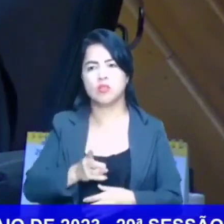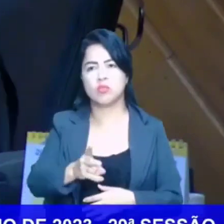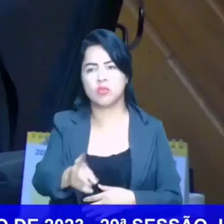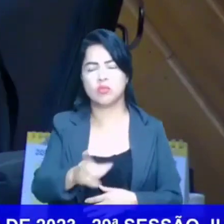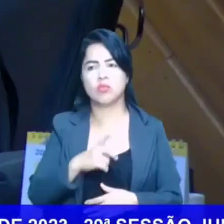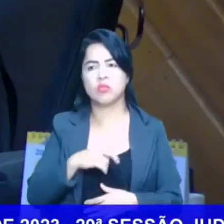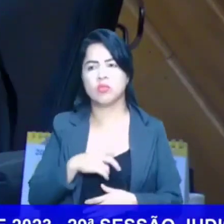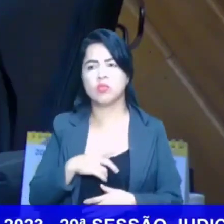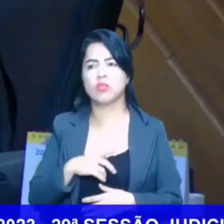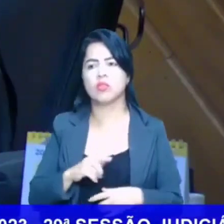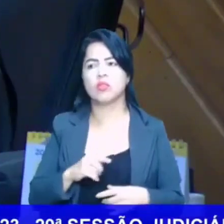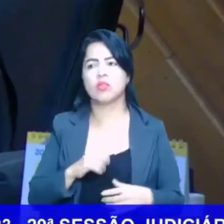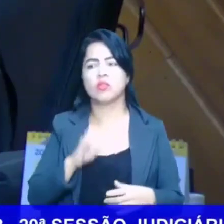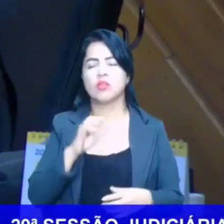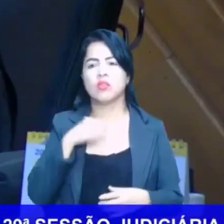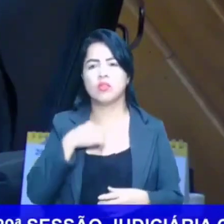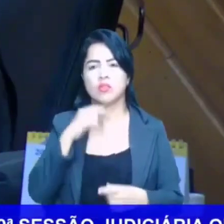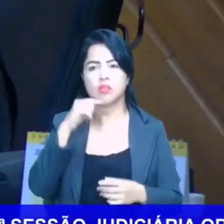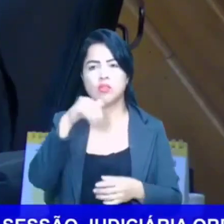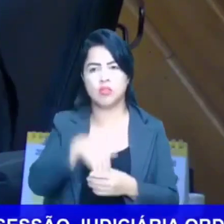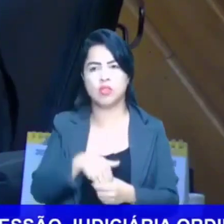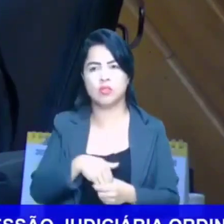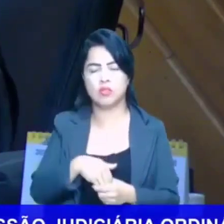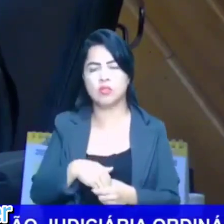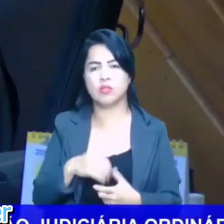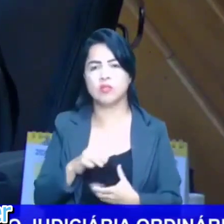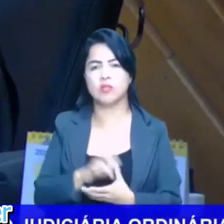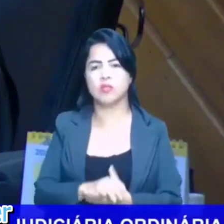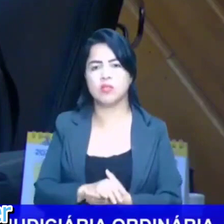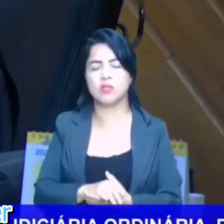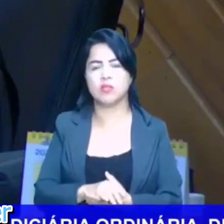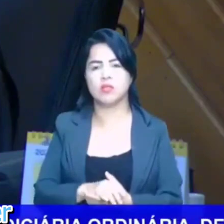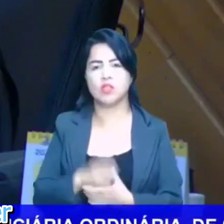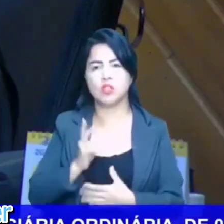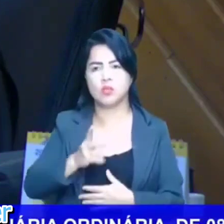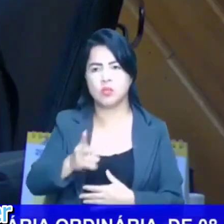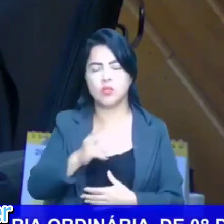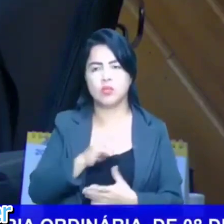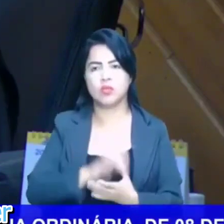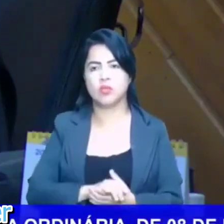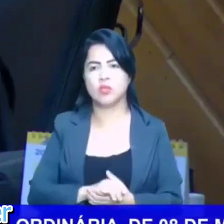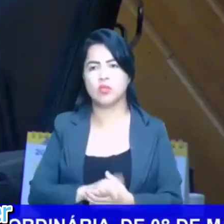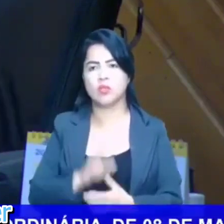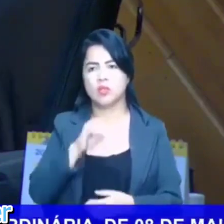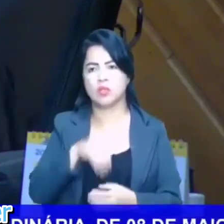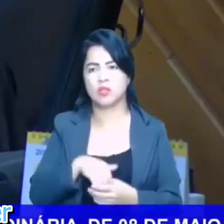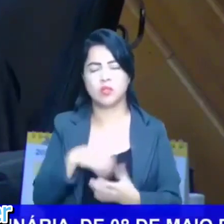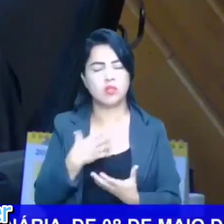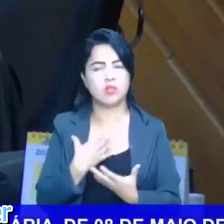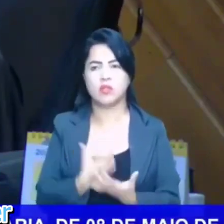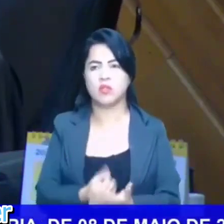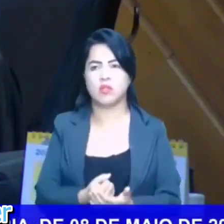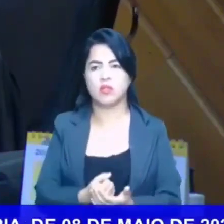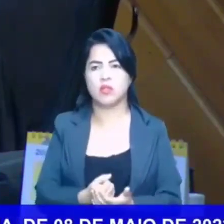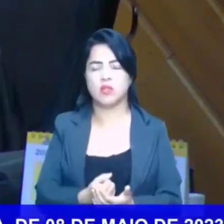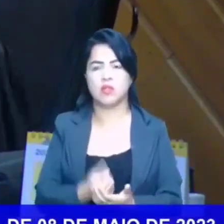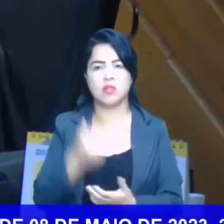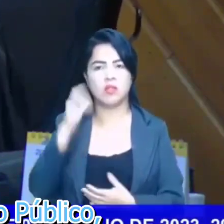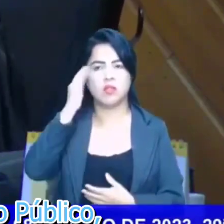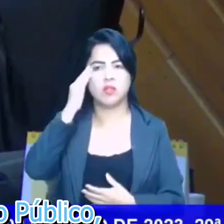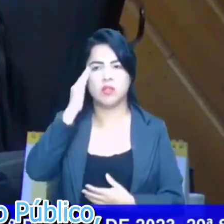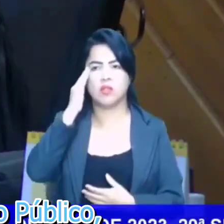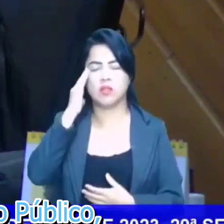na íntegra a sentença, né, e, portanto, eu vou votar no sentido de não acolher o